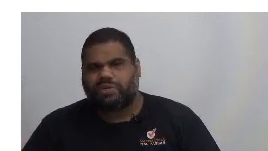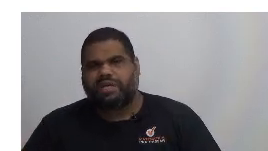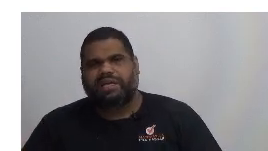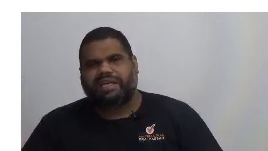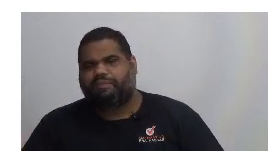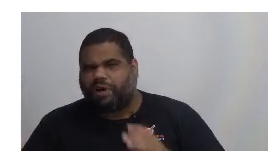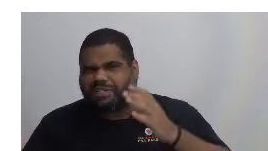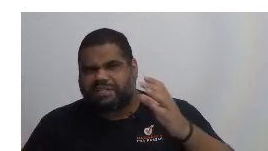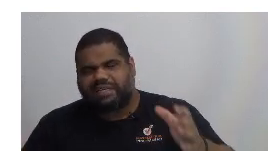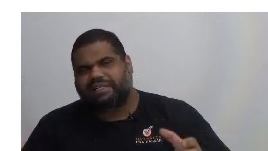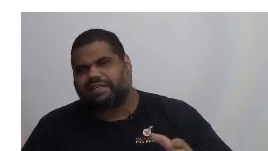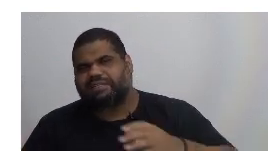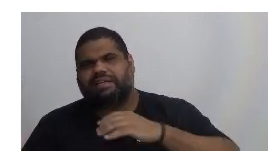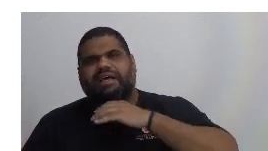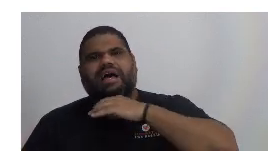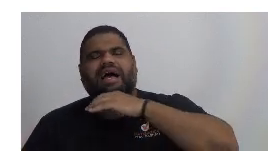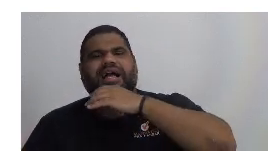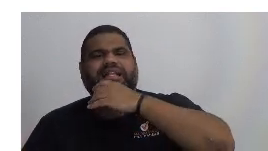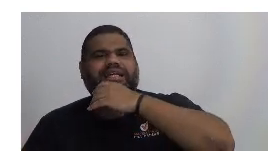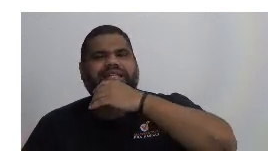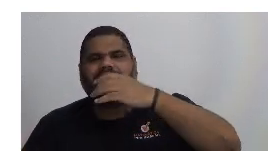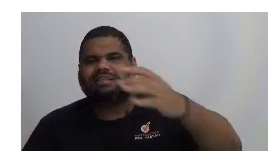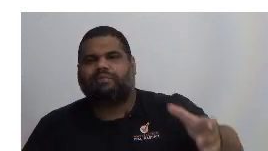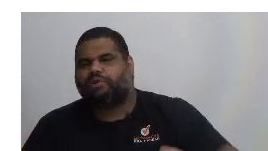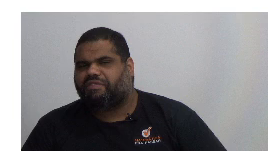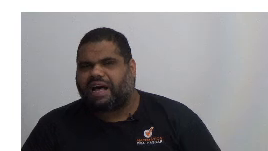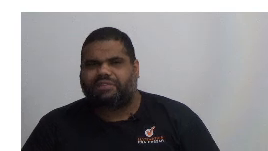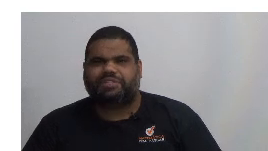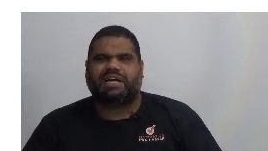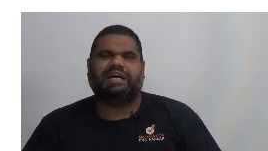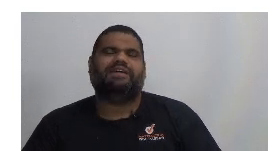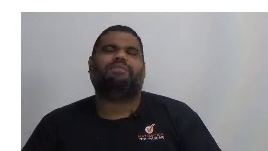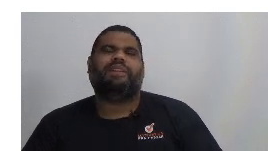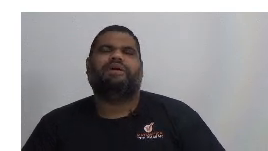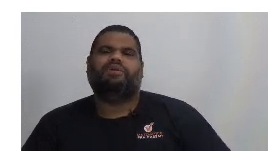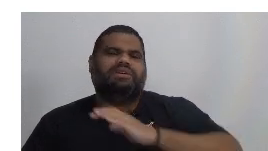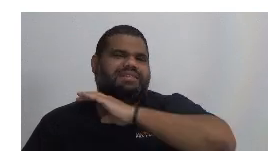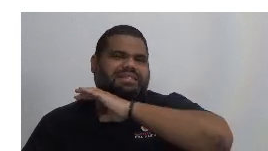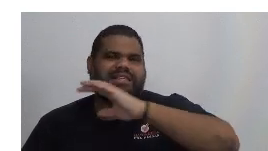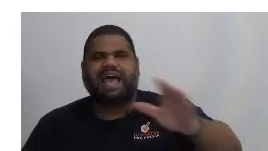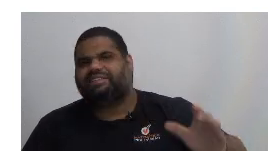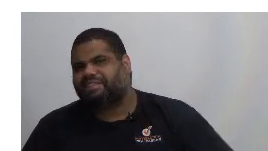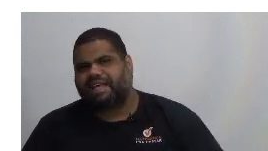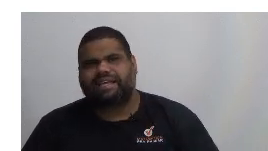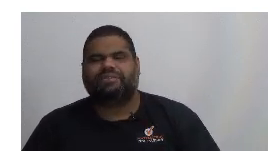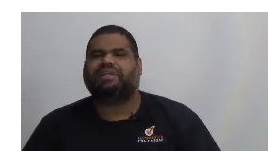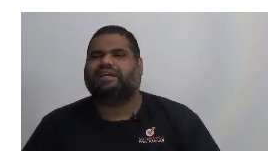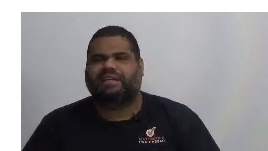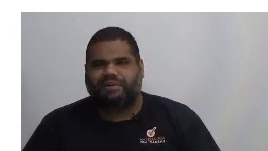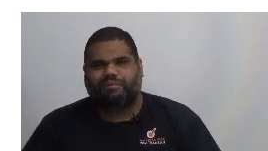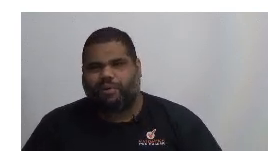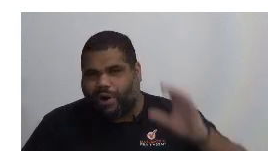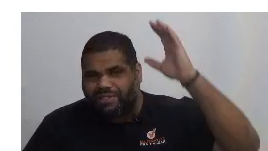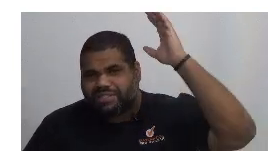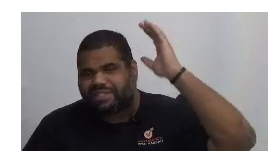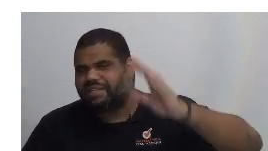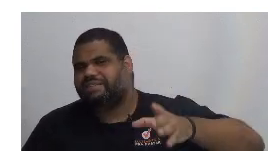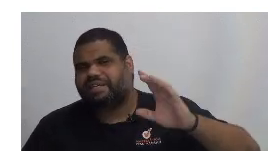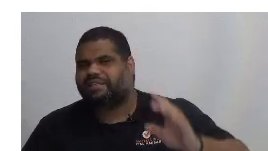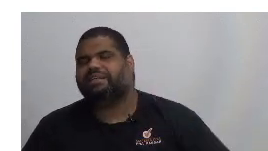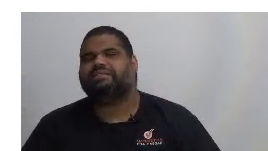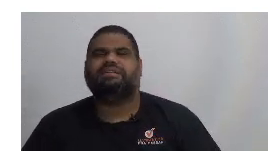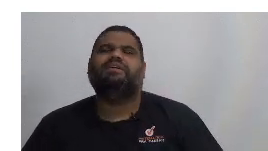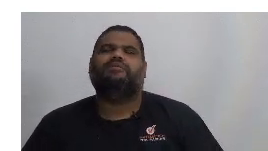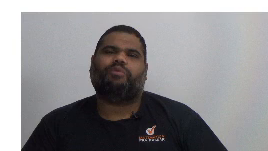concurso. E pode ter certeza, a cada 10 aprovados, cara, 7 saíram daqui. Pode